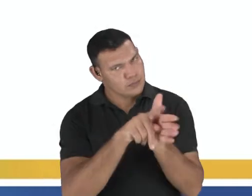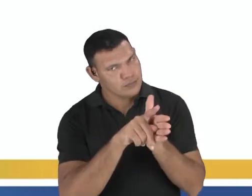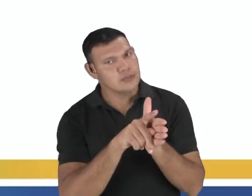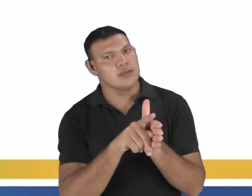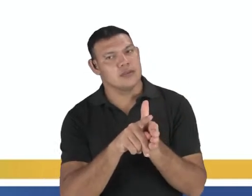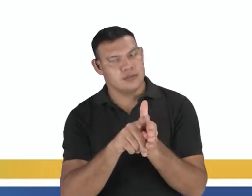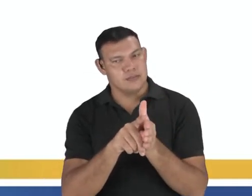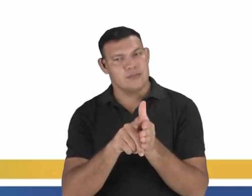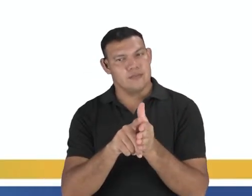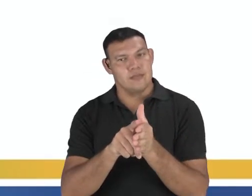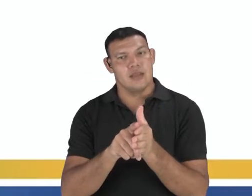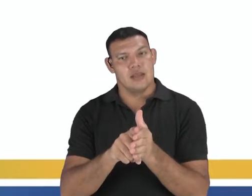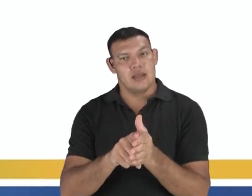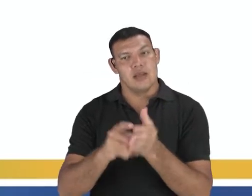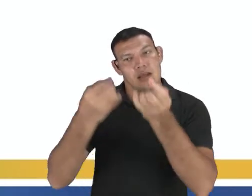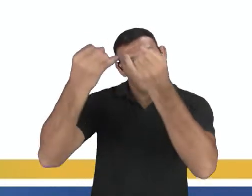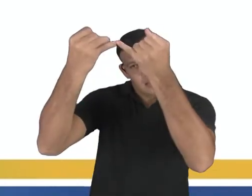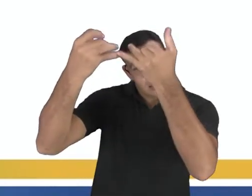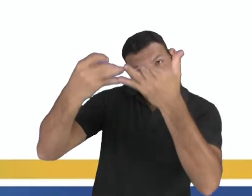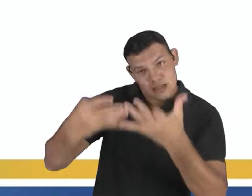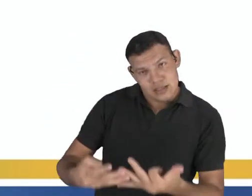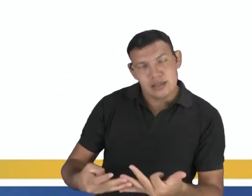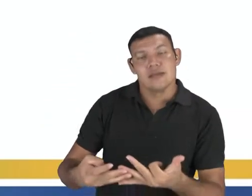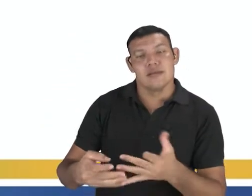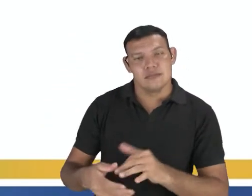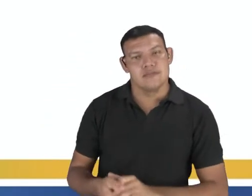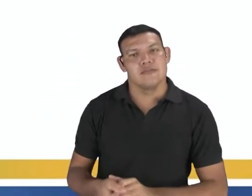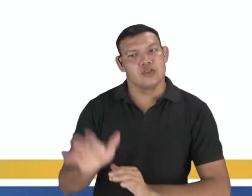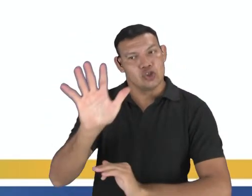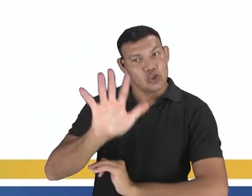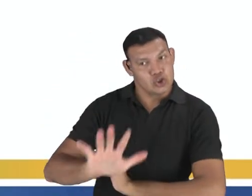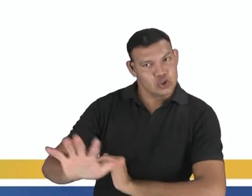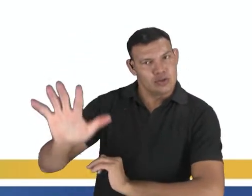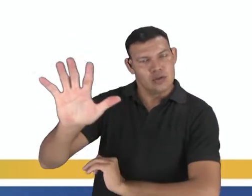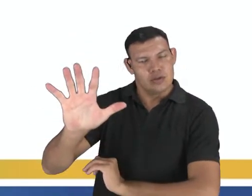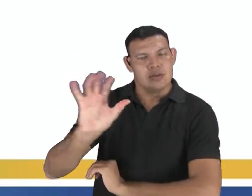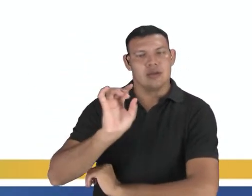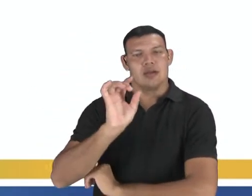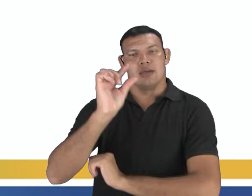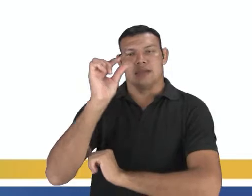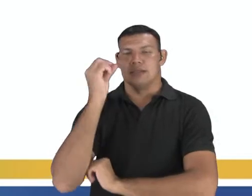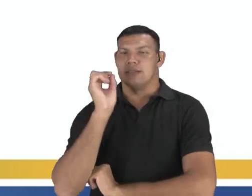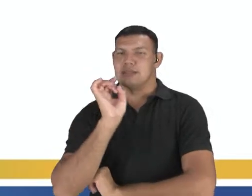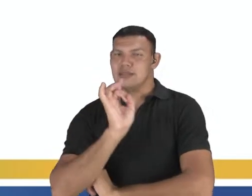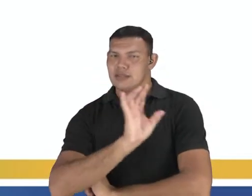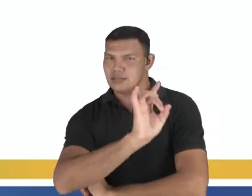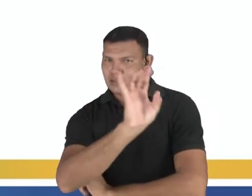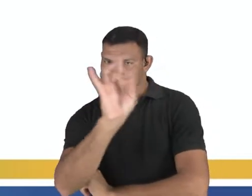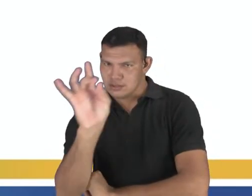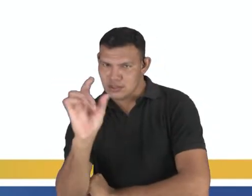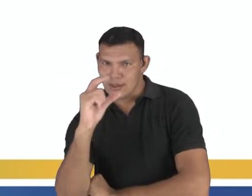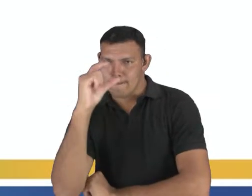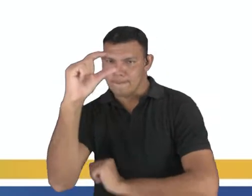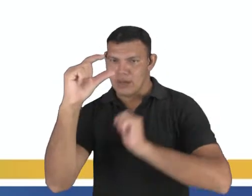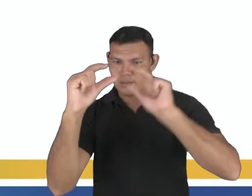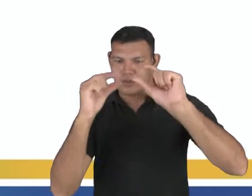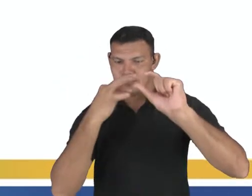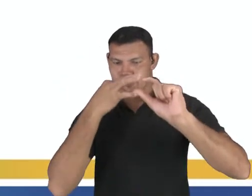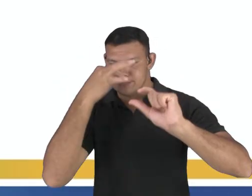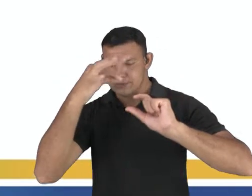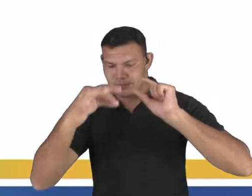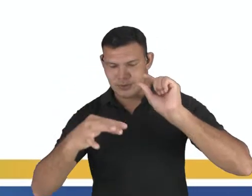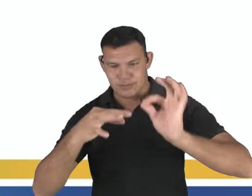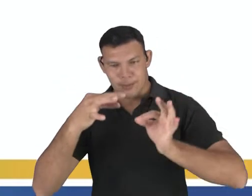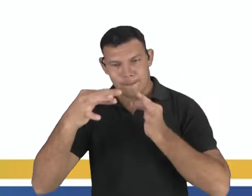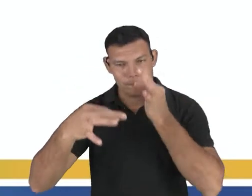correspondendo aos desdobramentos da tese apresentada. De modo geral, cada argumentação em defesa da tese geral do